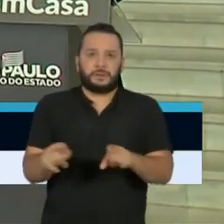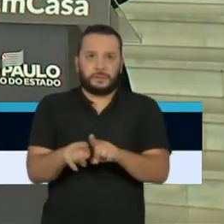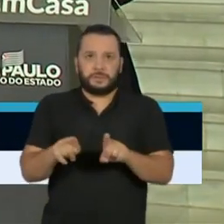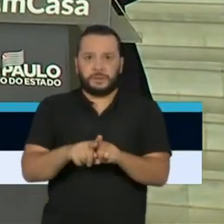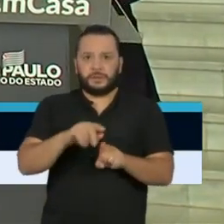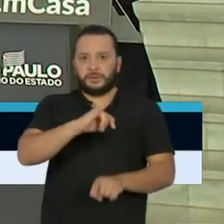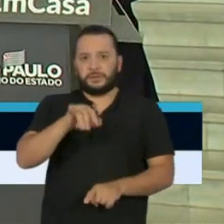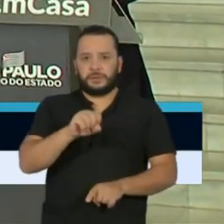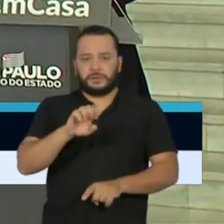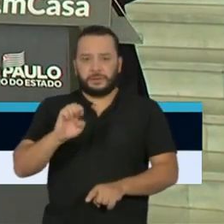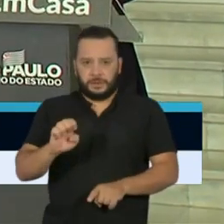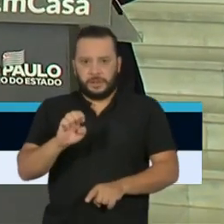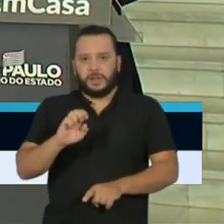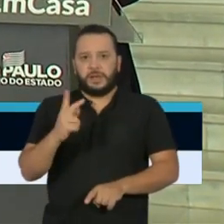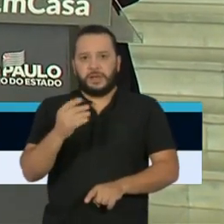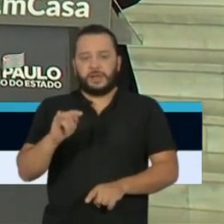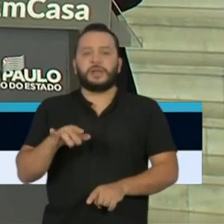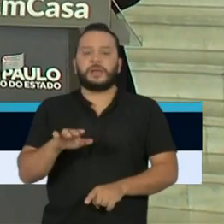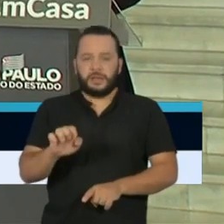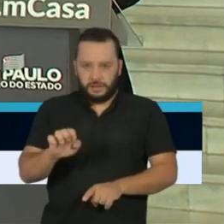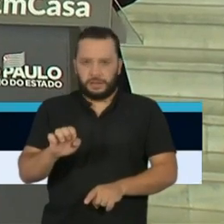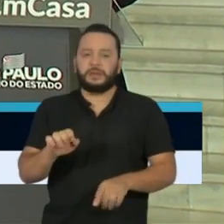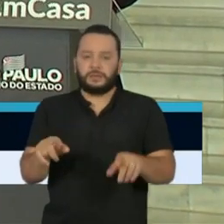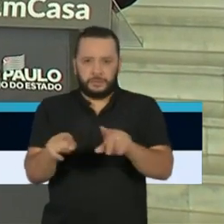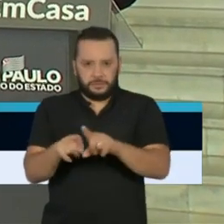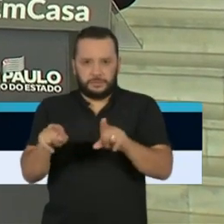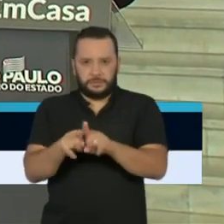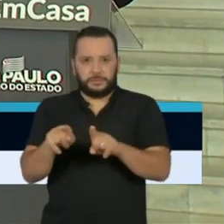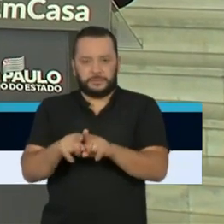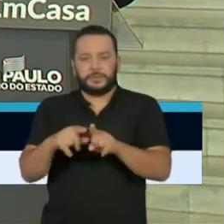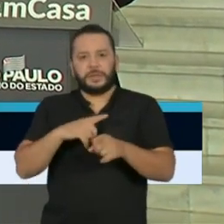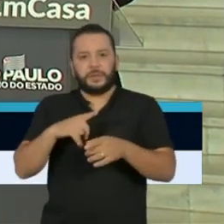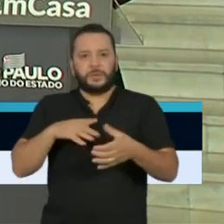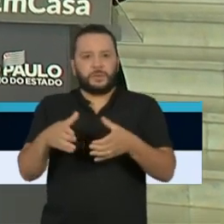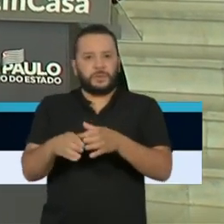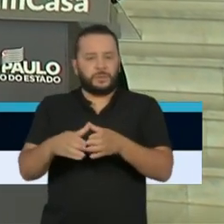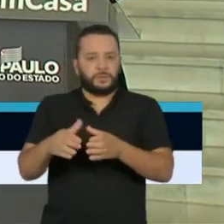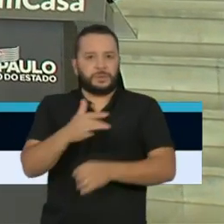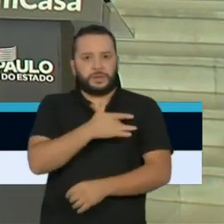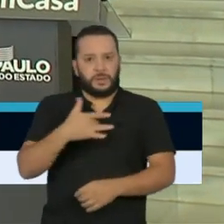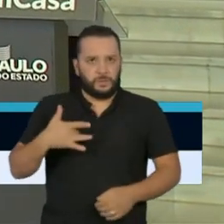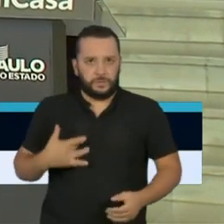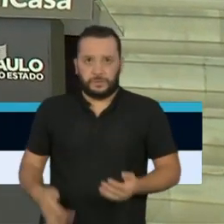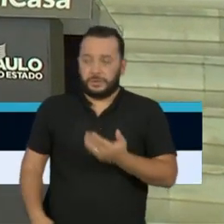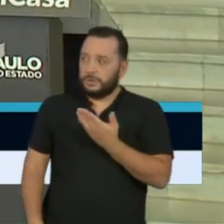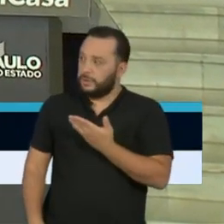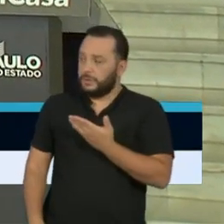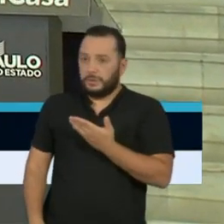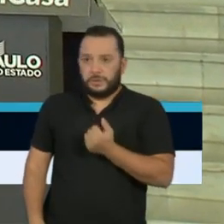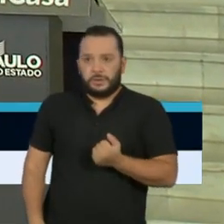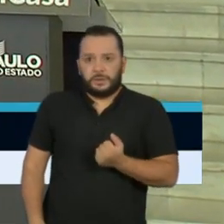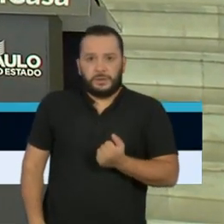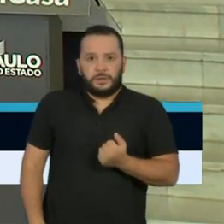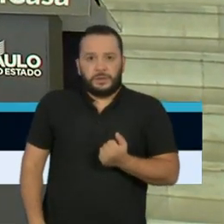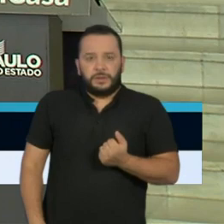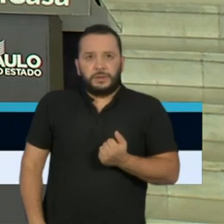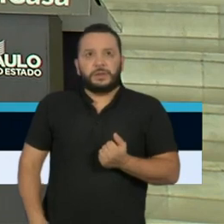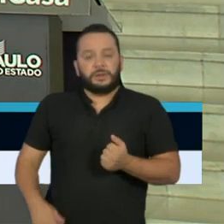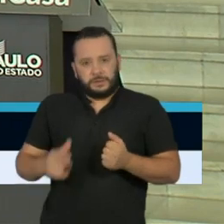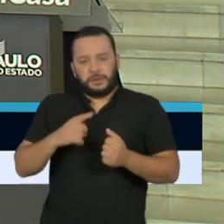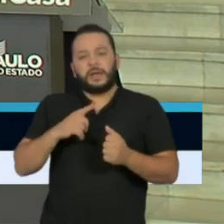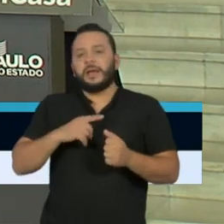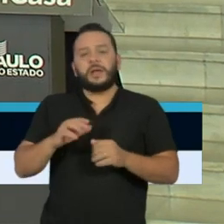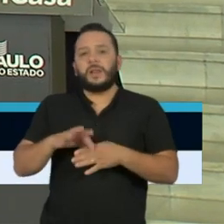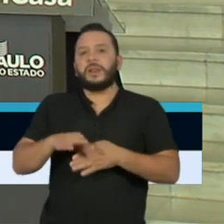Germann, que é o nosso secretário da Saúde e que integra também o nosso Comitê de Saúde, que é comandado pelo Dr.